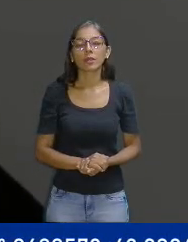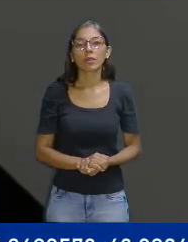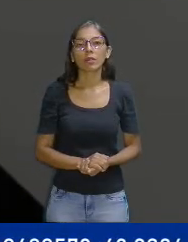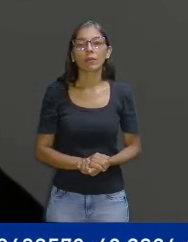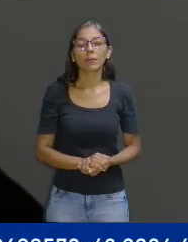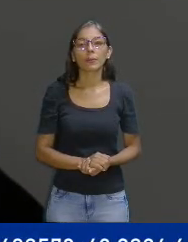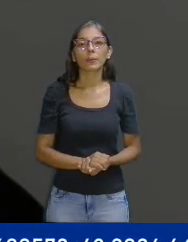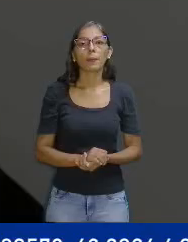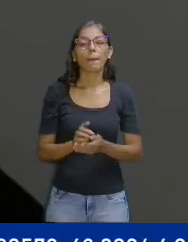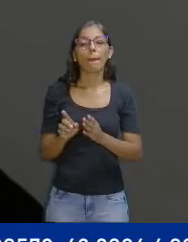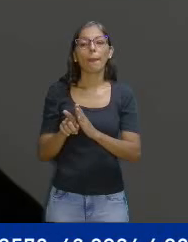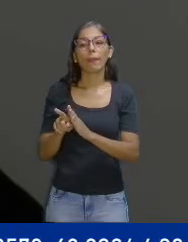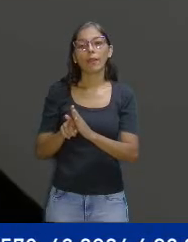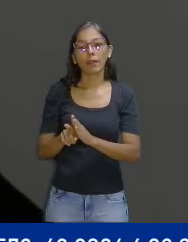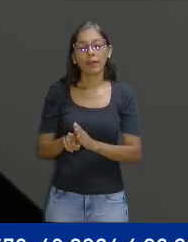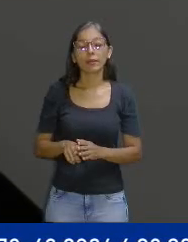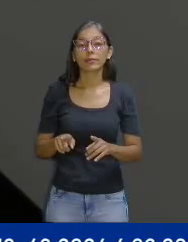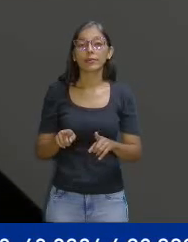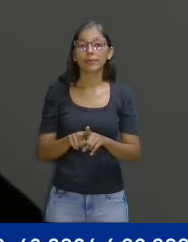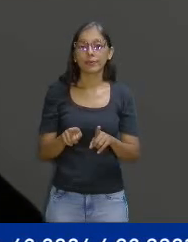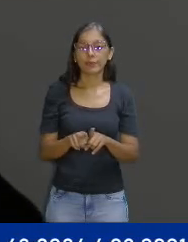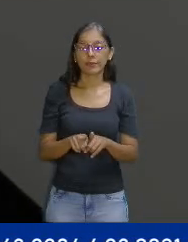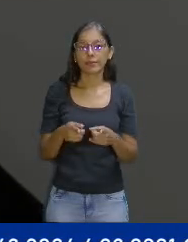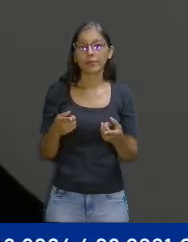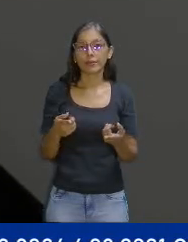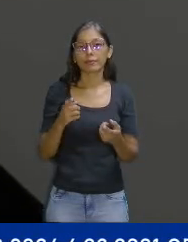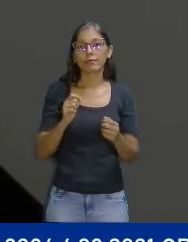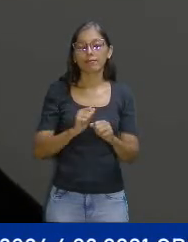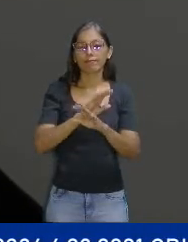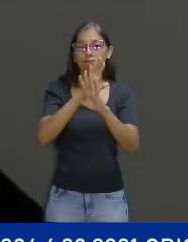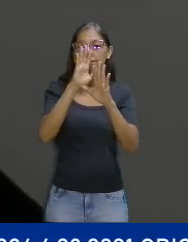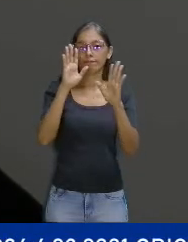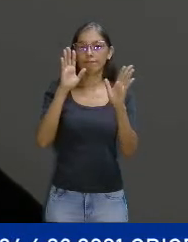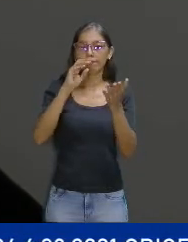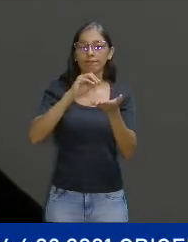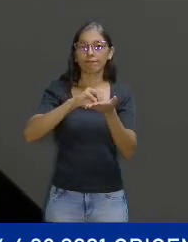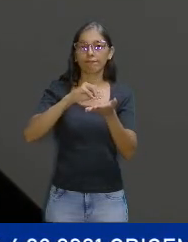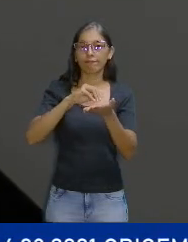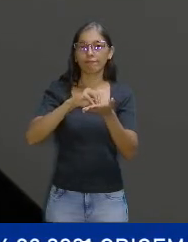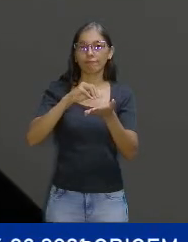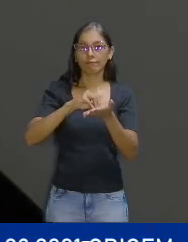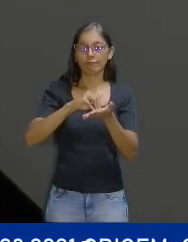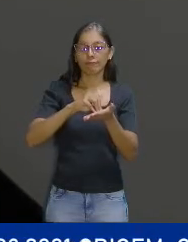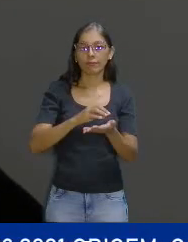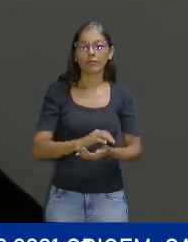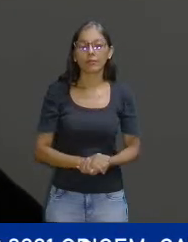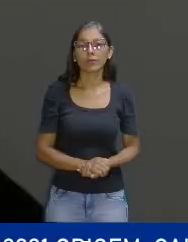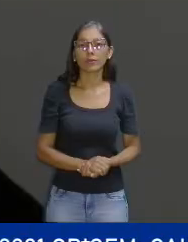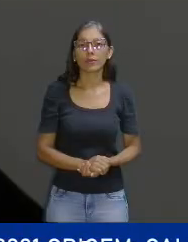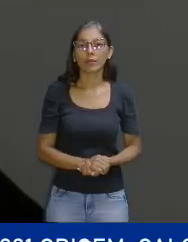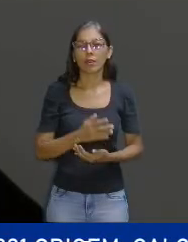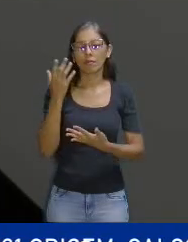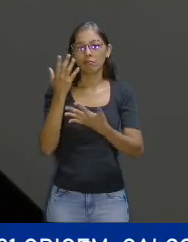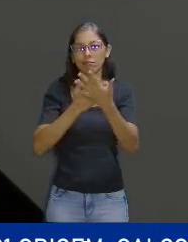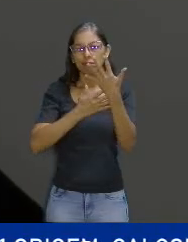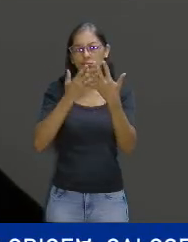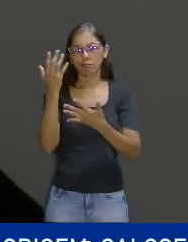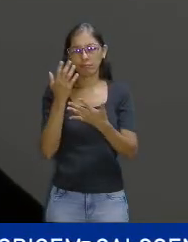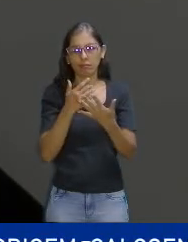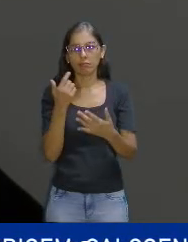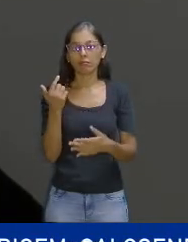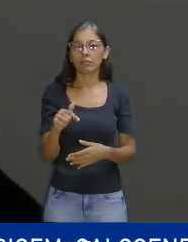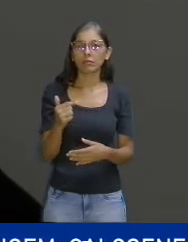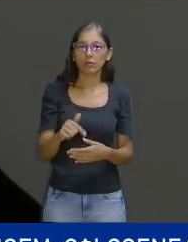em violação ao princípio da transparência e compromete a confiabilidade das informações prestadas, além de